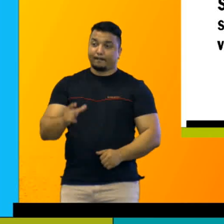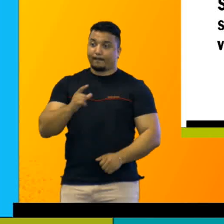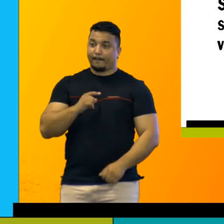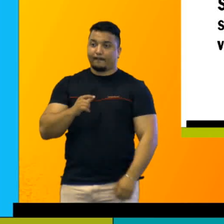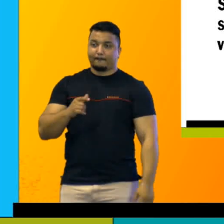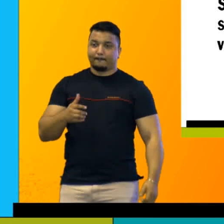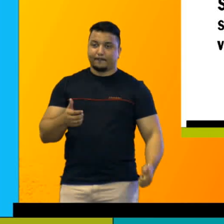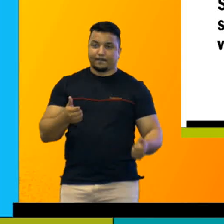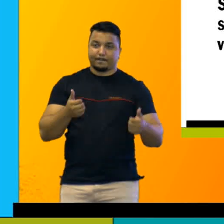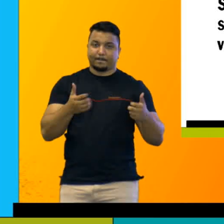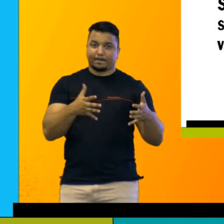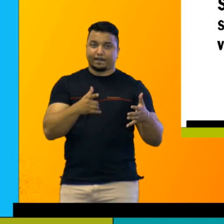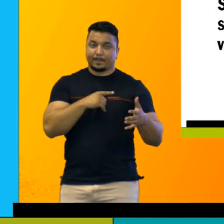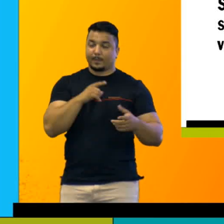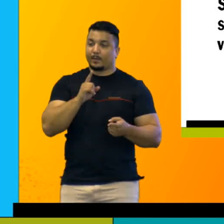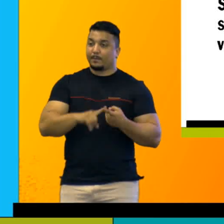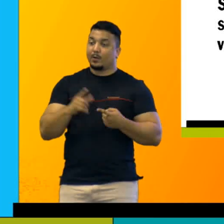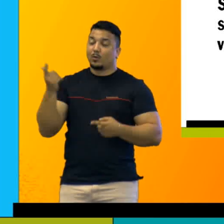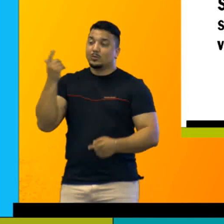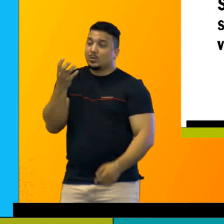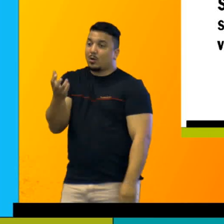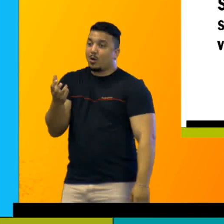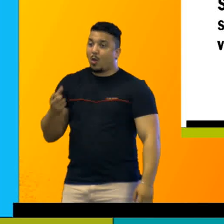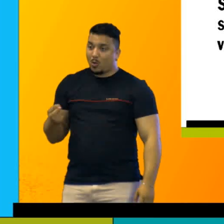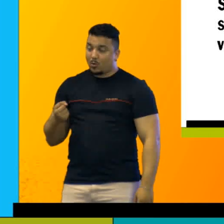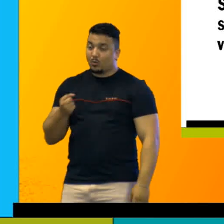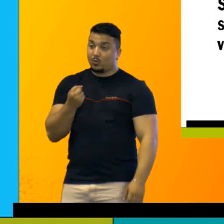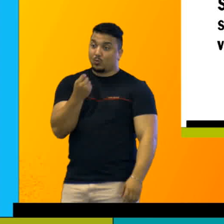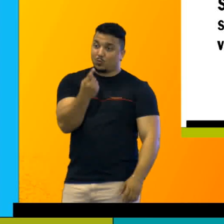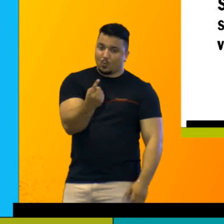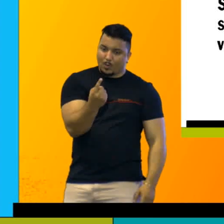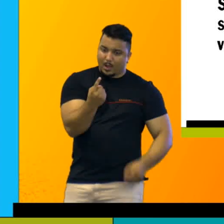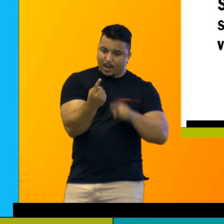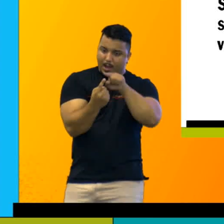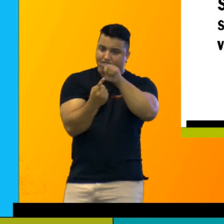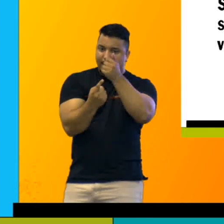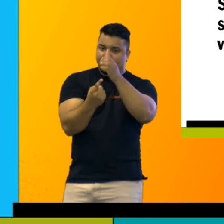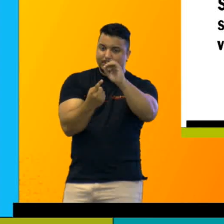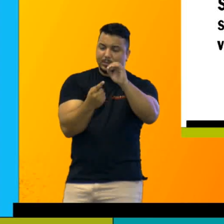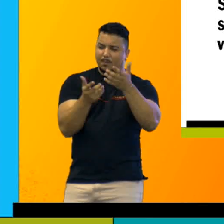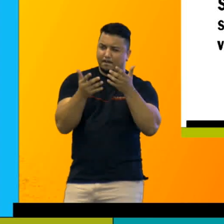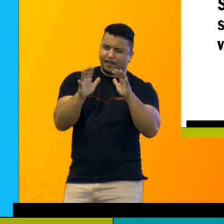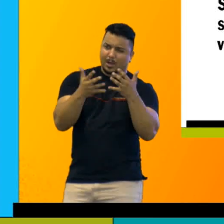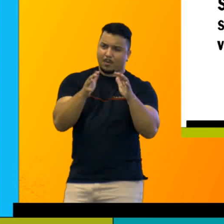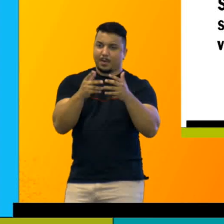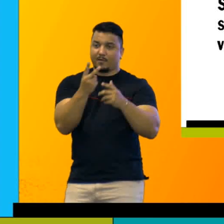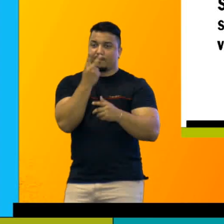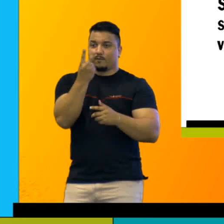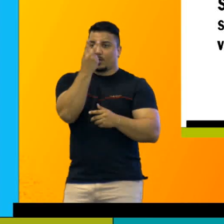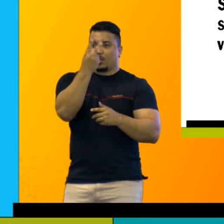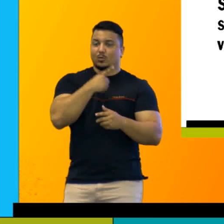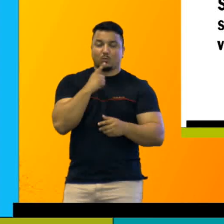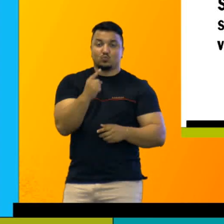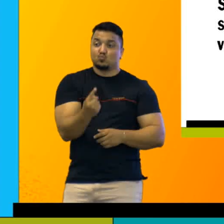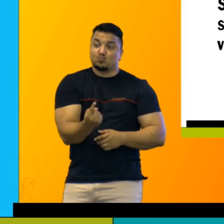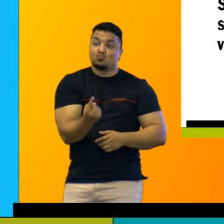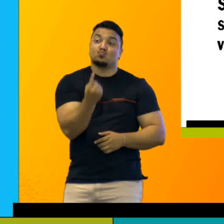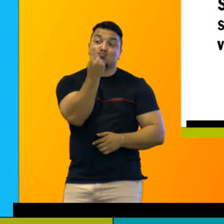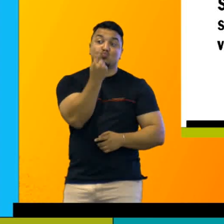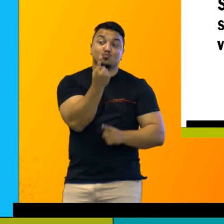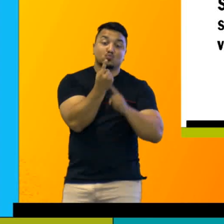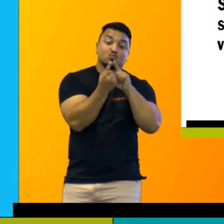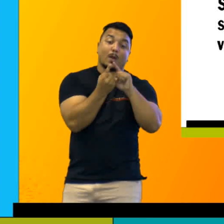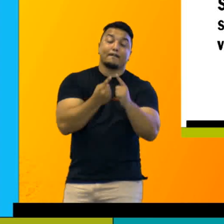Ele quis vender naquela semana e obteve por cada ação a média entre os valores unitários da